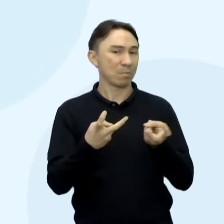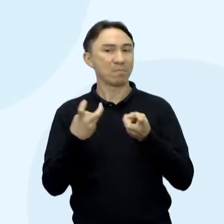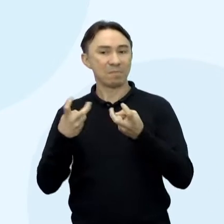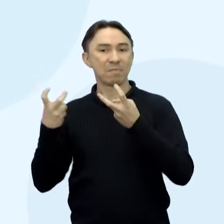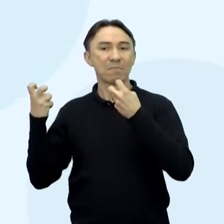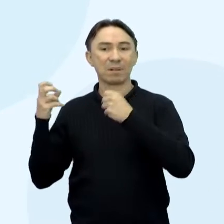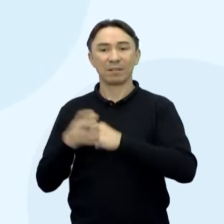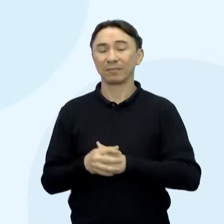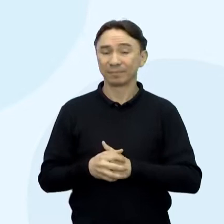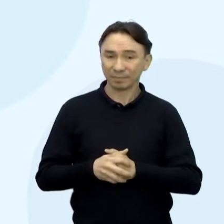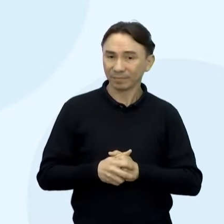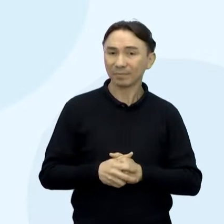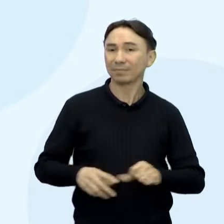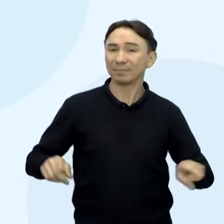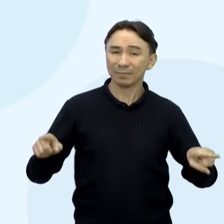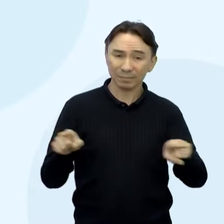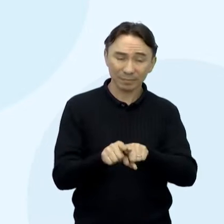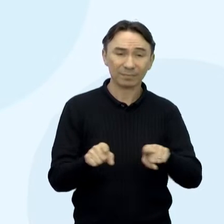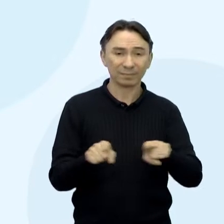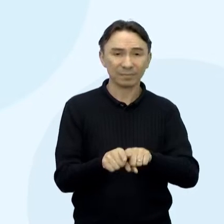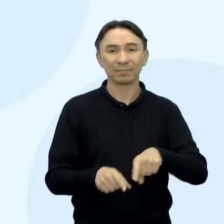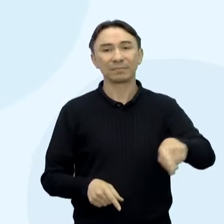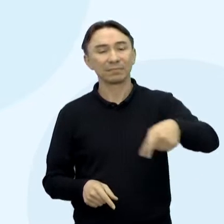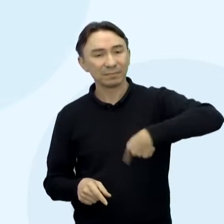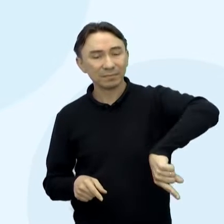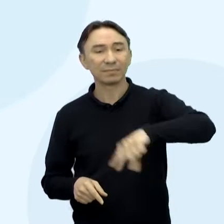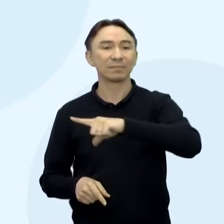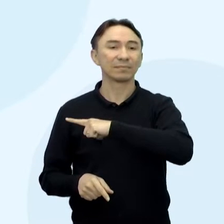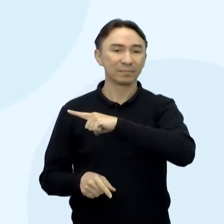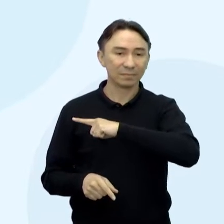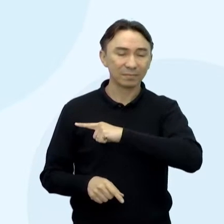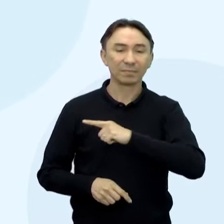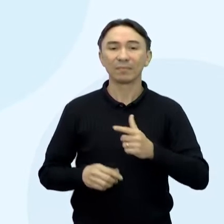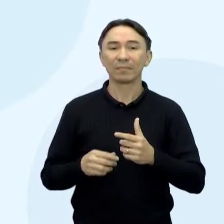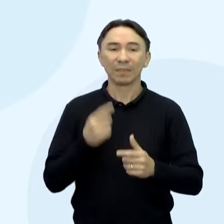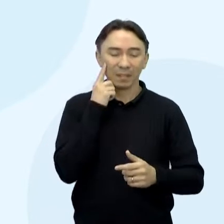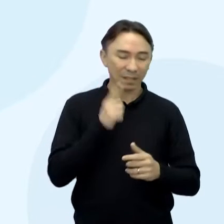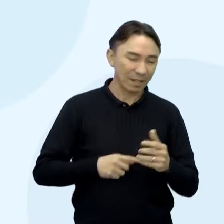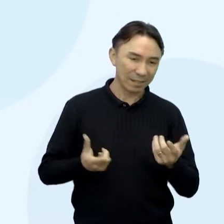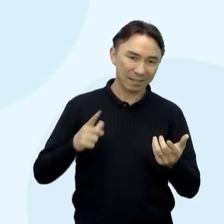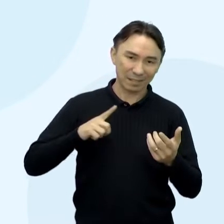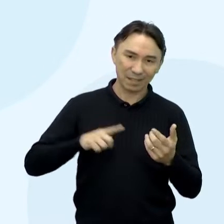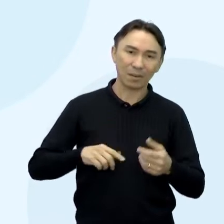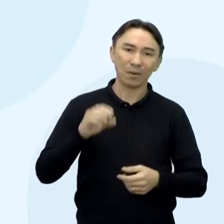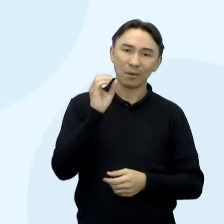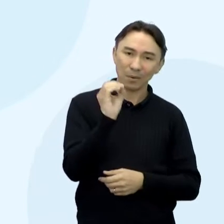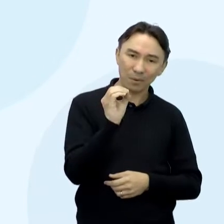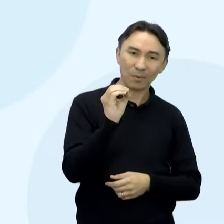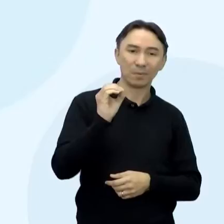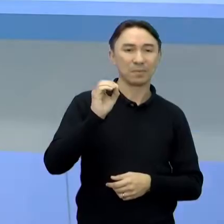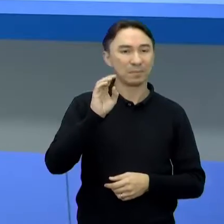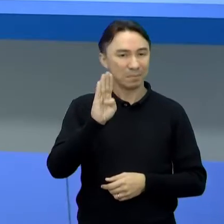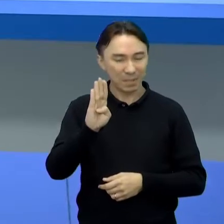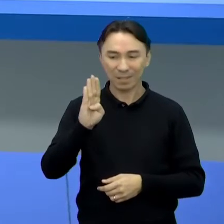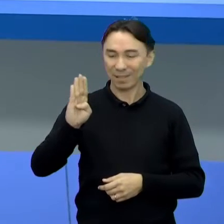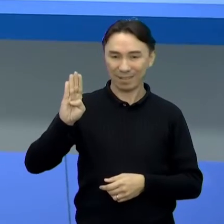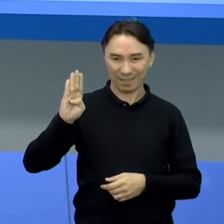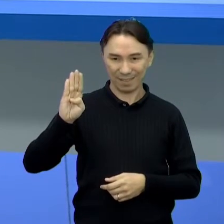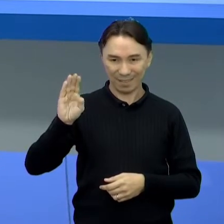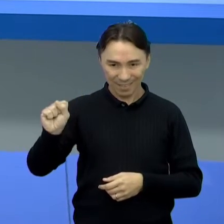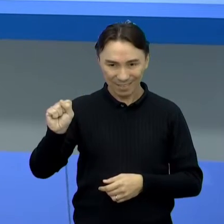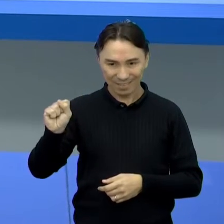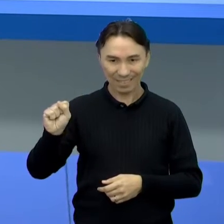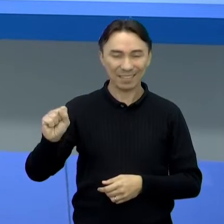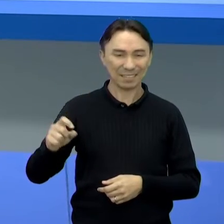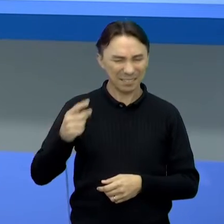e também analisamos os objetivos do desenvolvimento sustentável. Nós vimos rapidamente ali